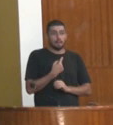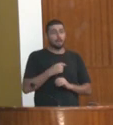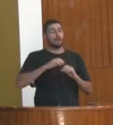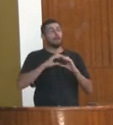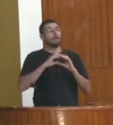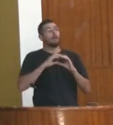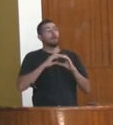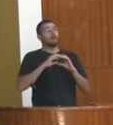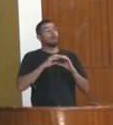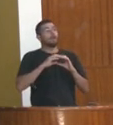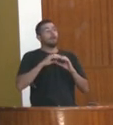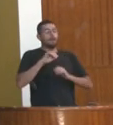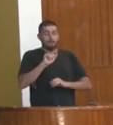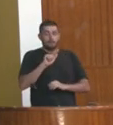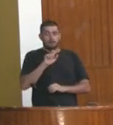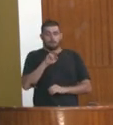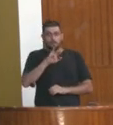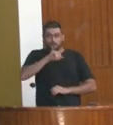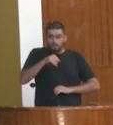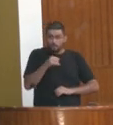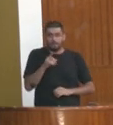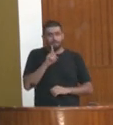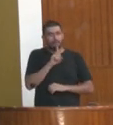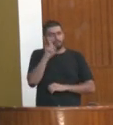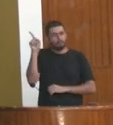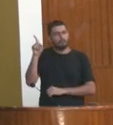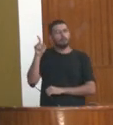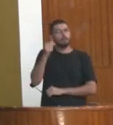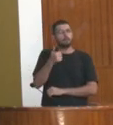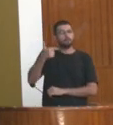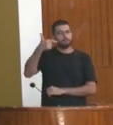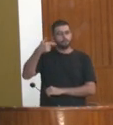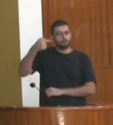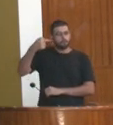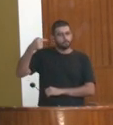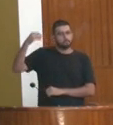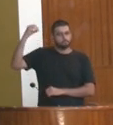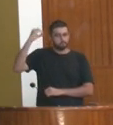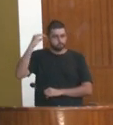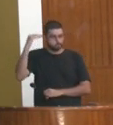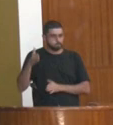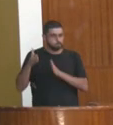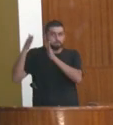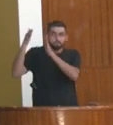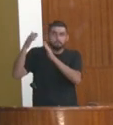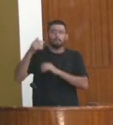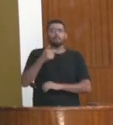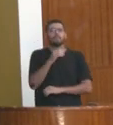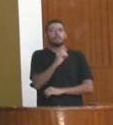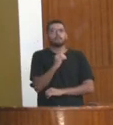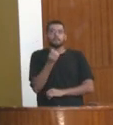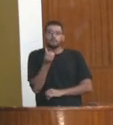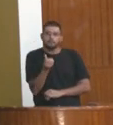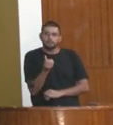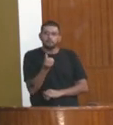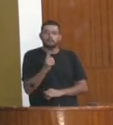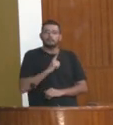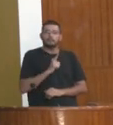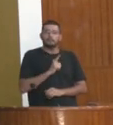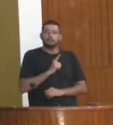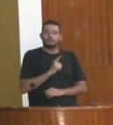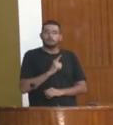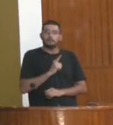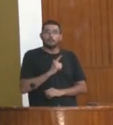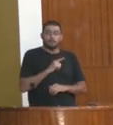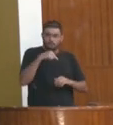pessoa com deficiência da LERJ, no 27º andar, sala 2706. Depois eu tenho aqui cartões da